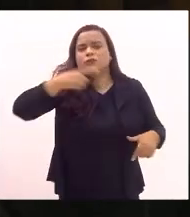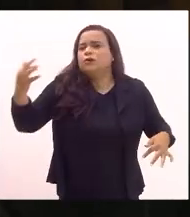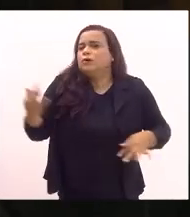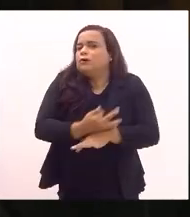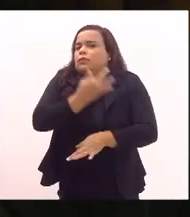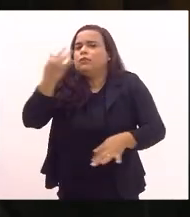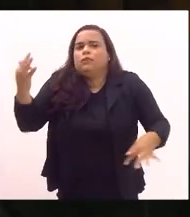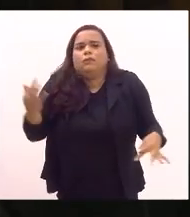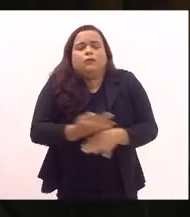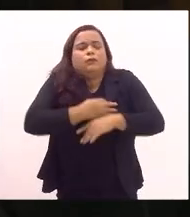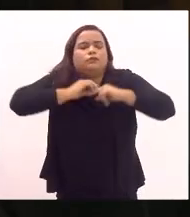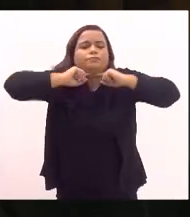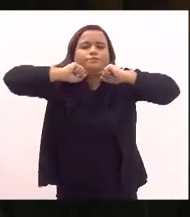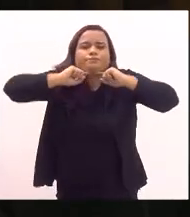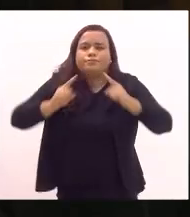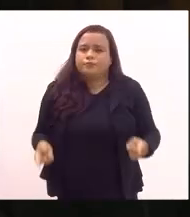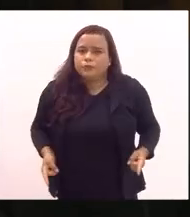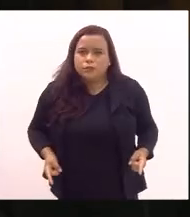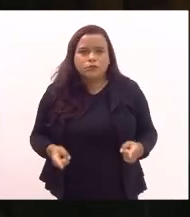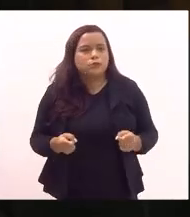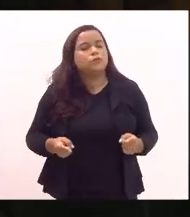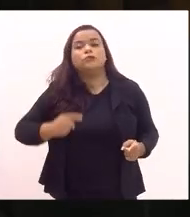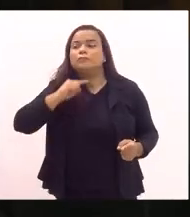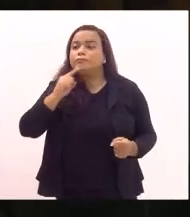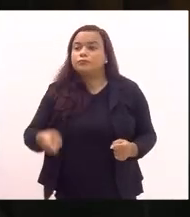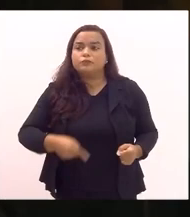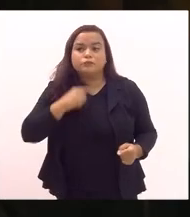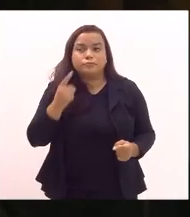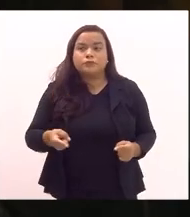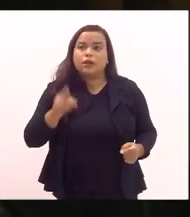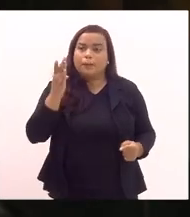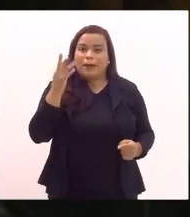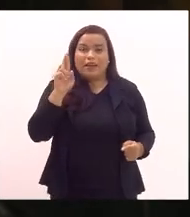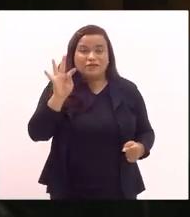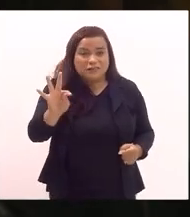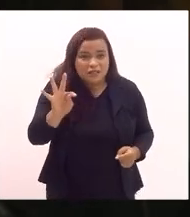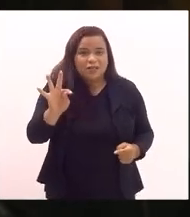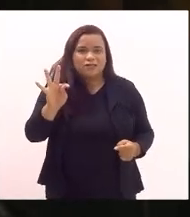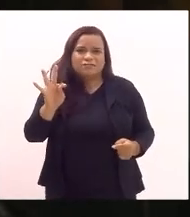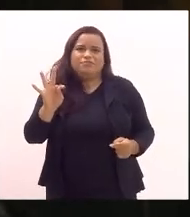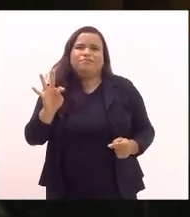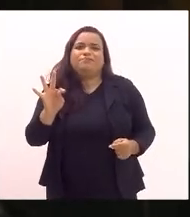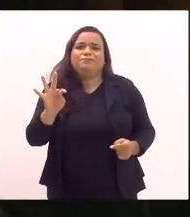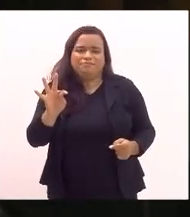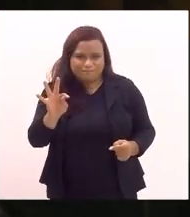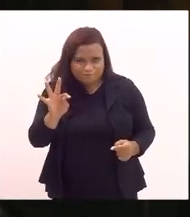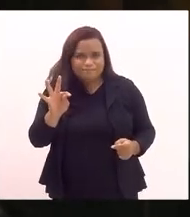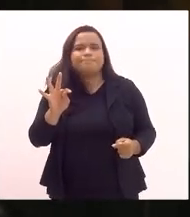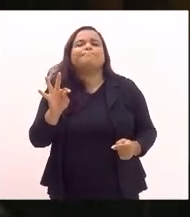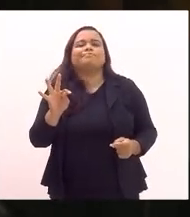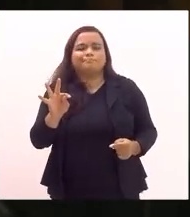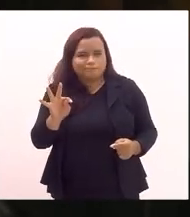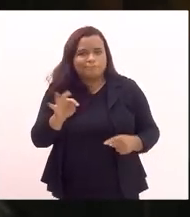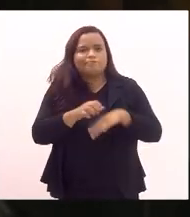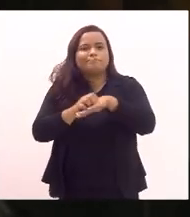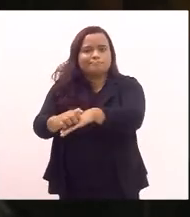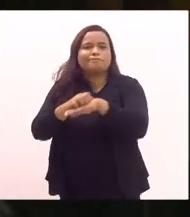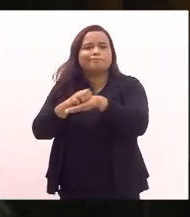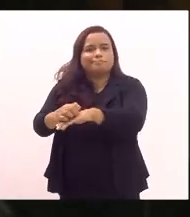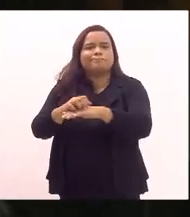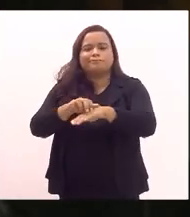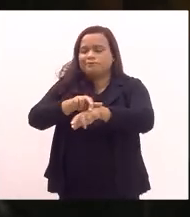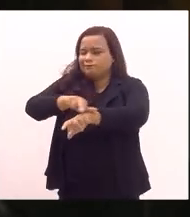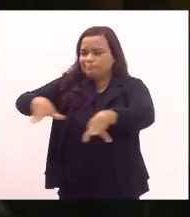Deputado a tia Jô os BRT do nosso estado não aguenta mais os